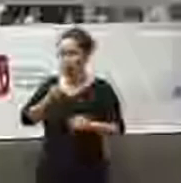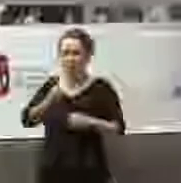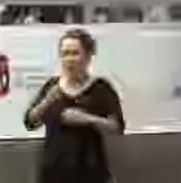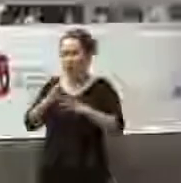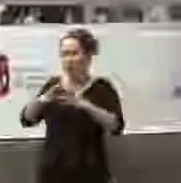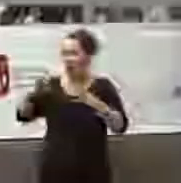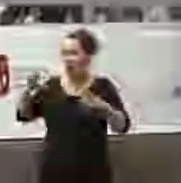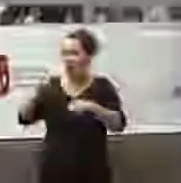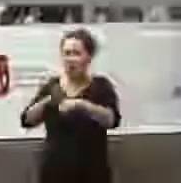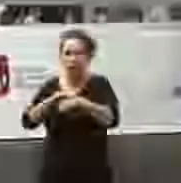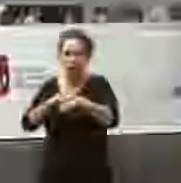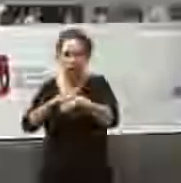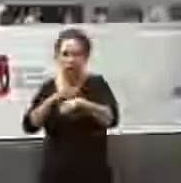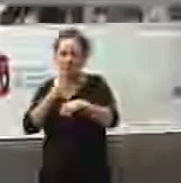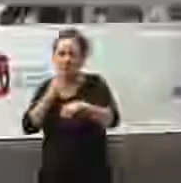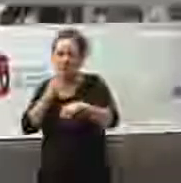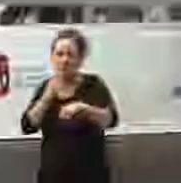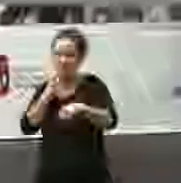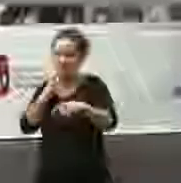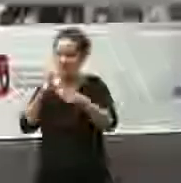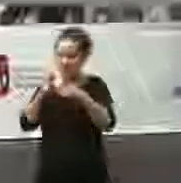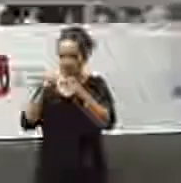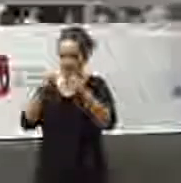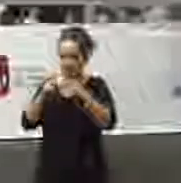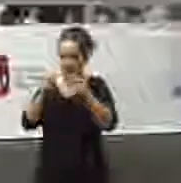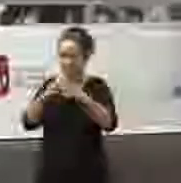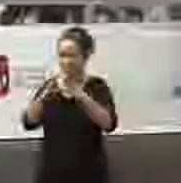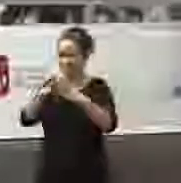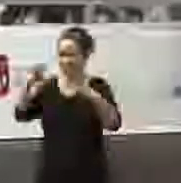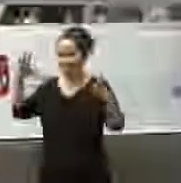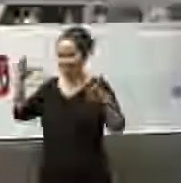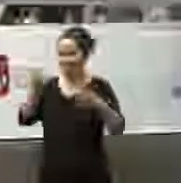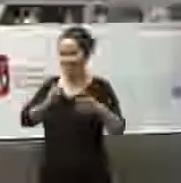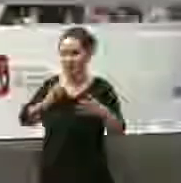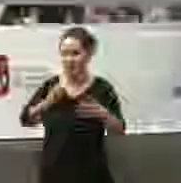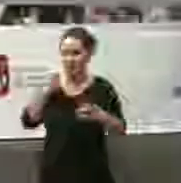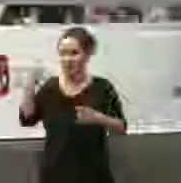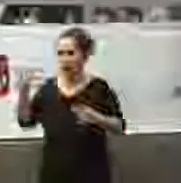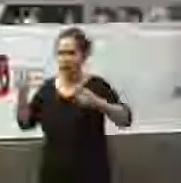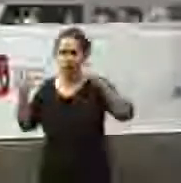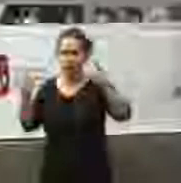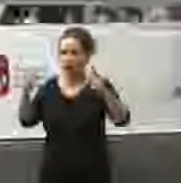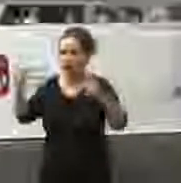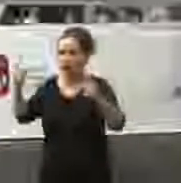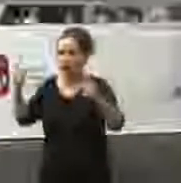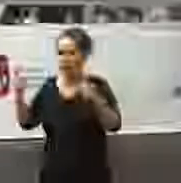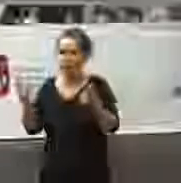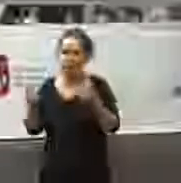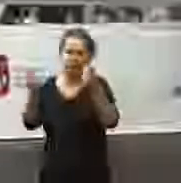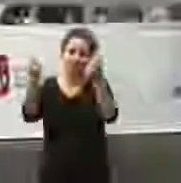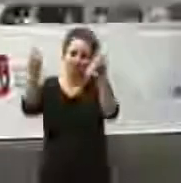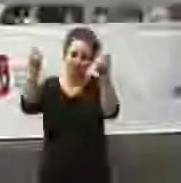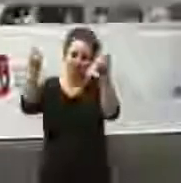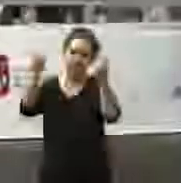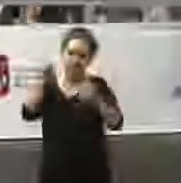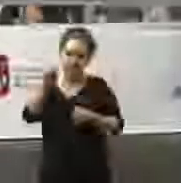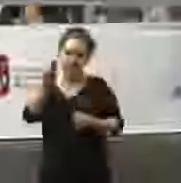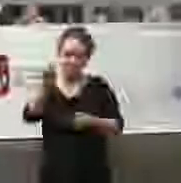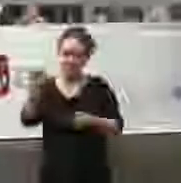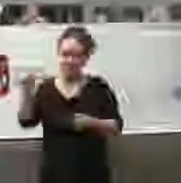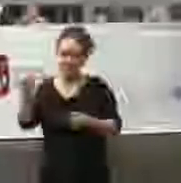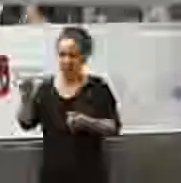no df são 300 no total parece pouco mas é um grande número porque cada a paciente de se gera um custo enorme para o sus